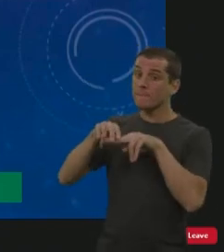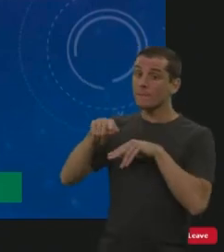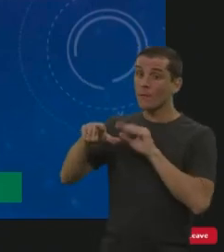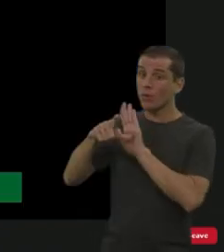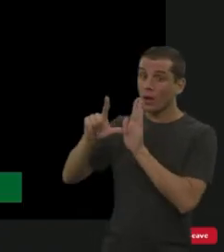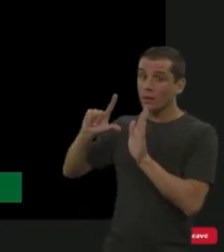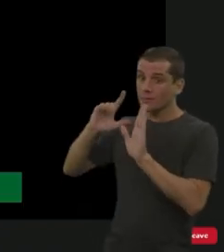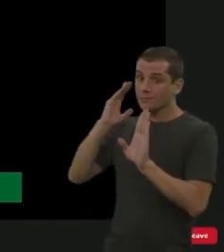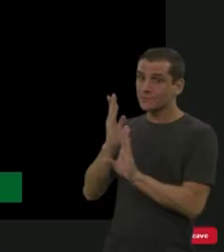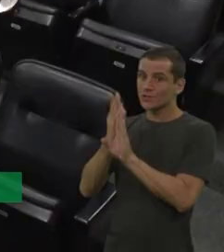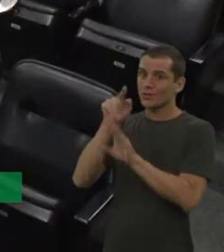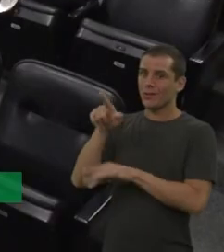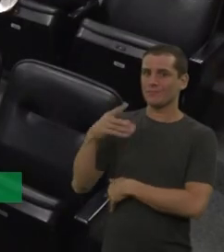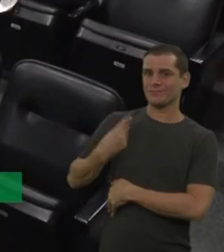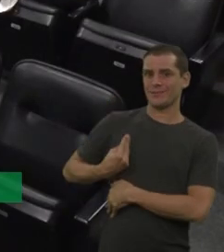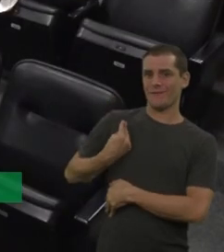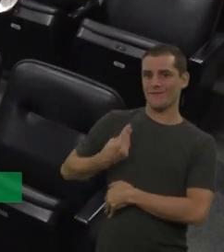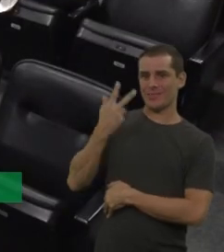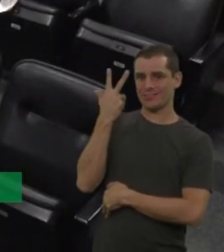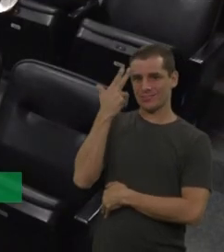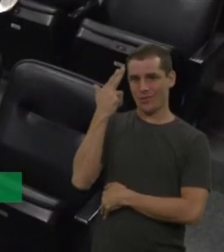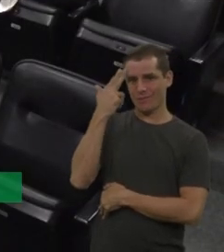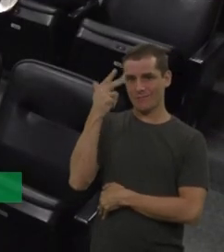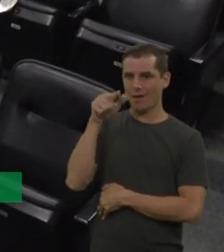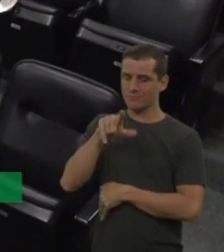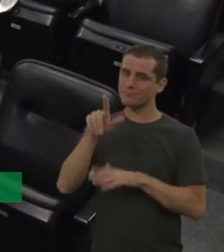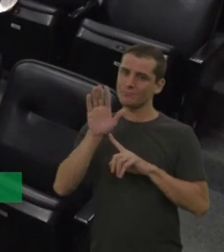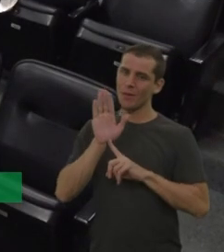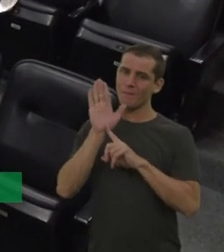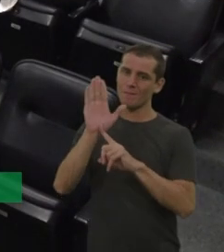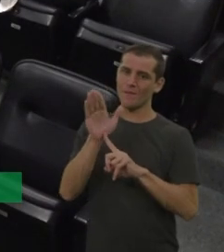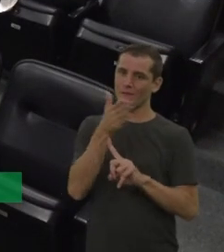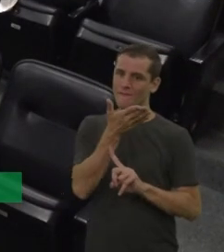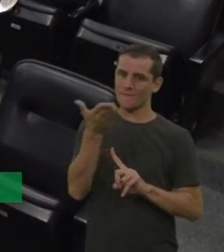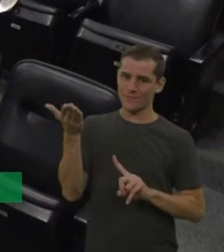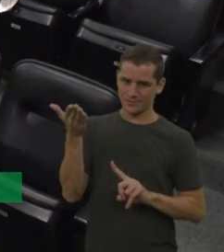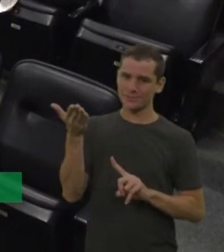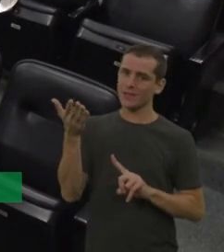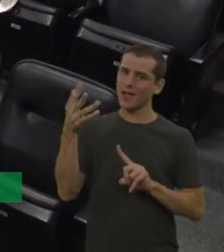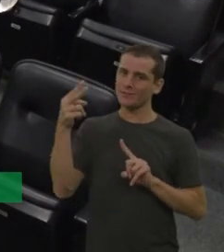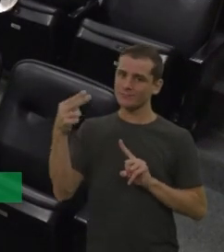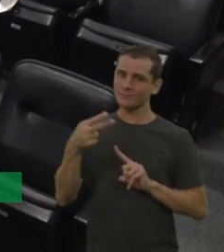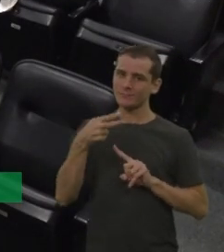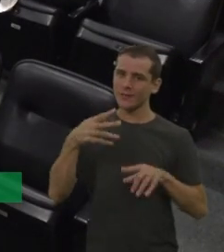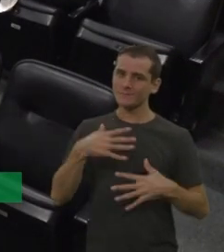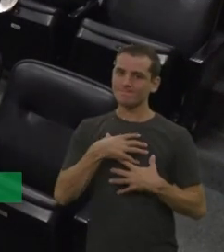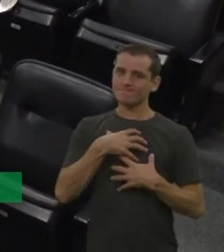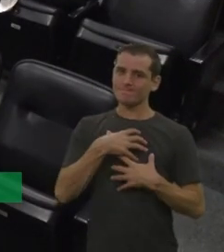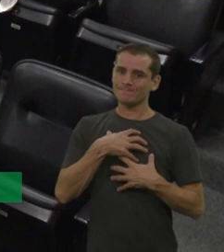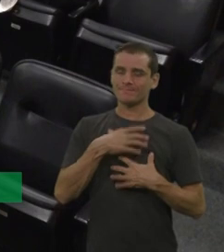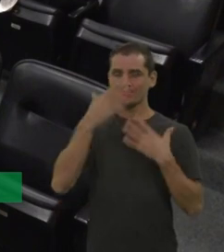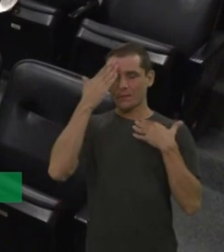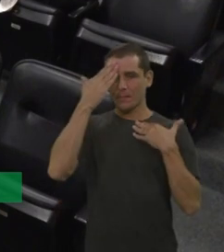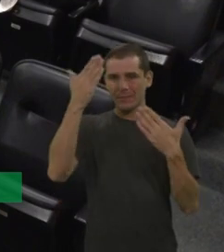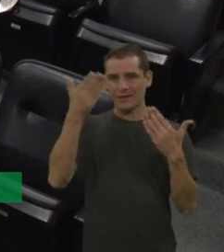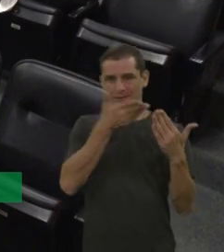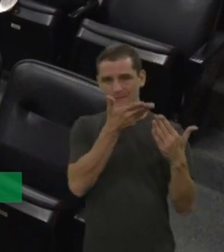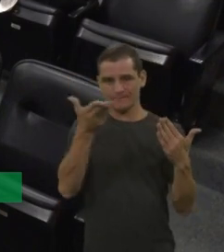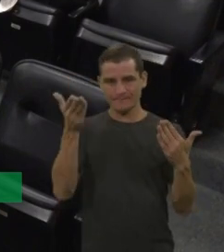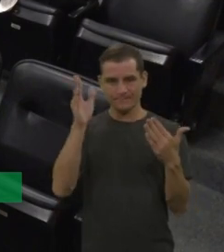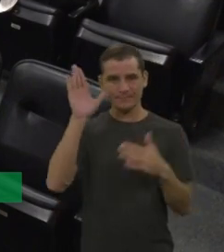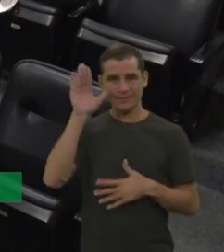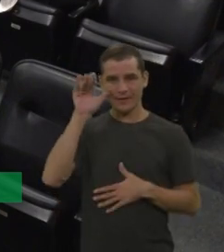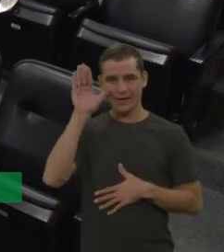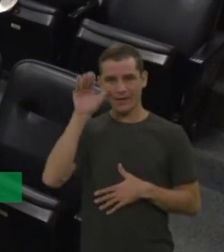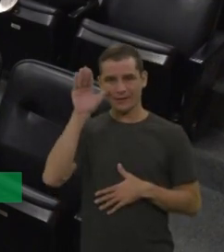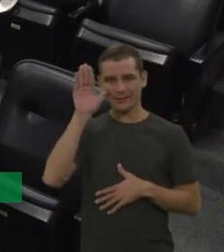Esse é o que eu queria deixar de mensagem aí para vocês. Muito obrigado a todos pela audiência.